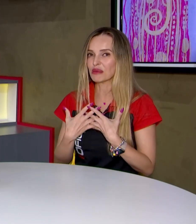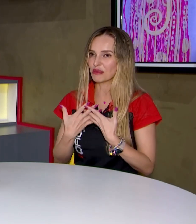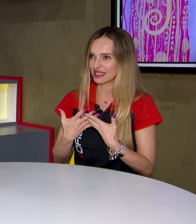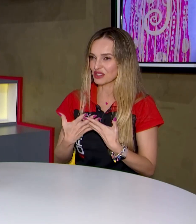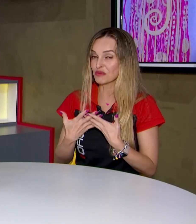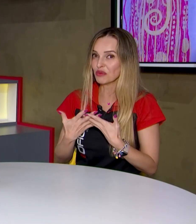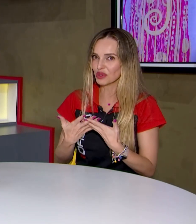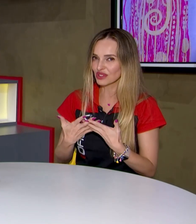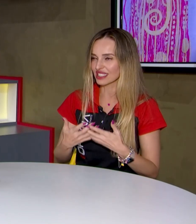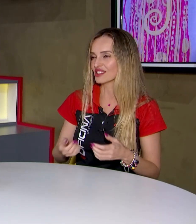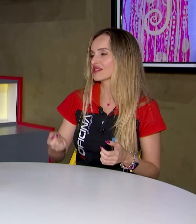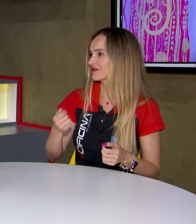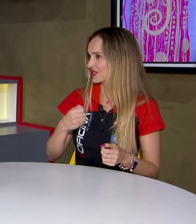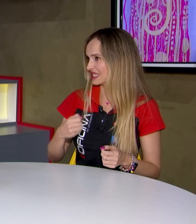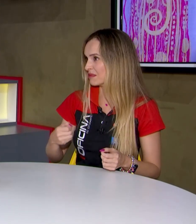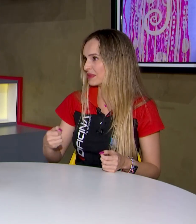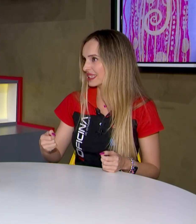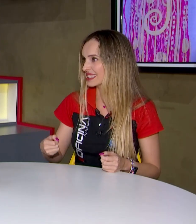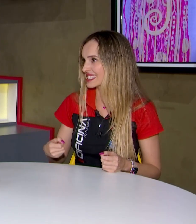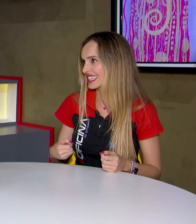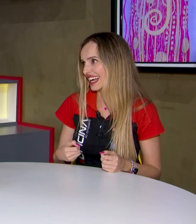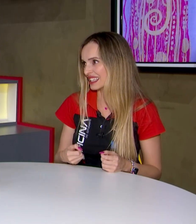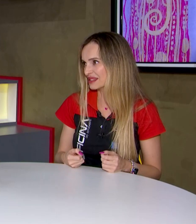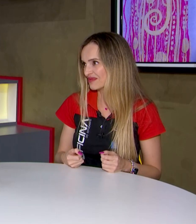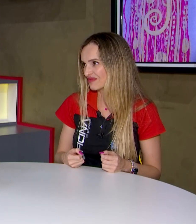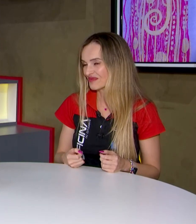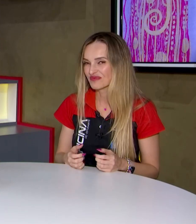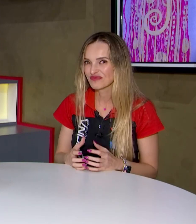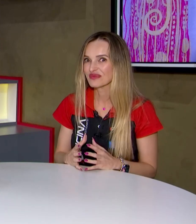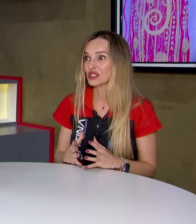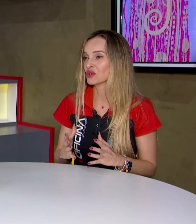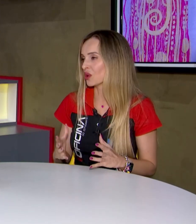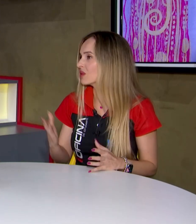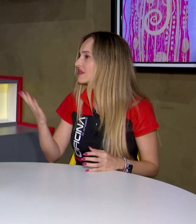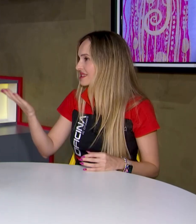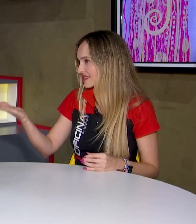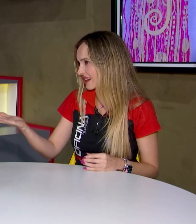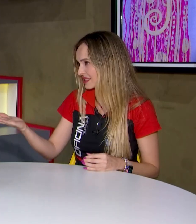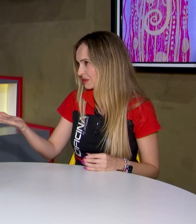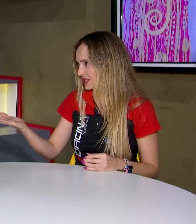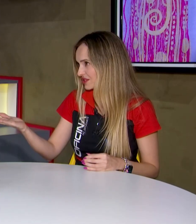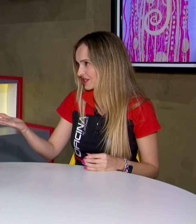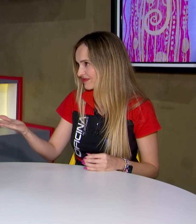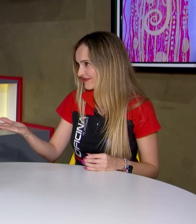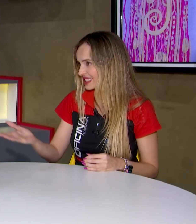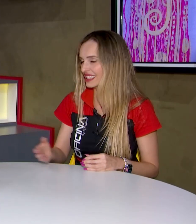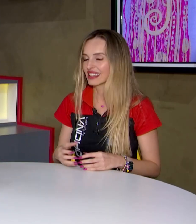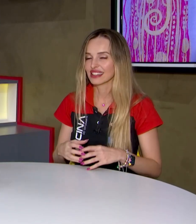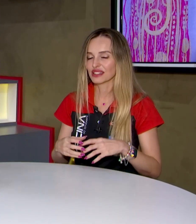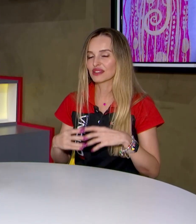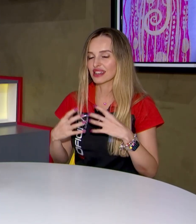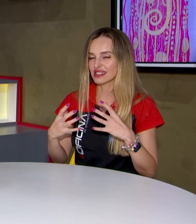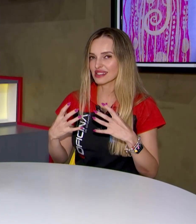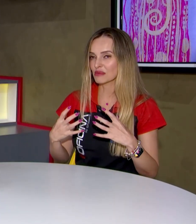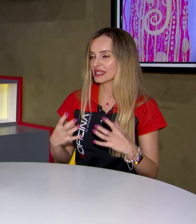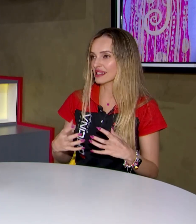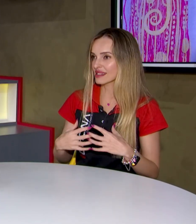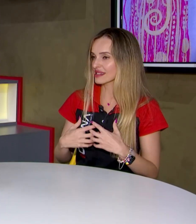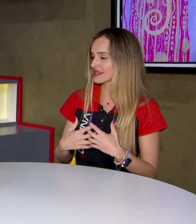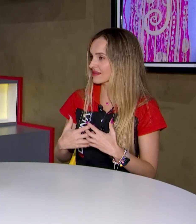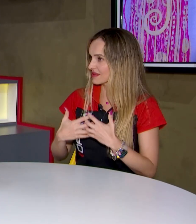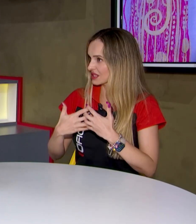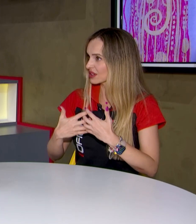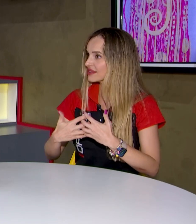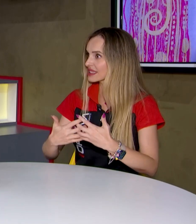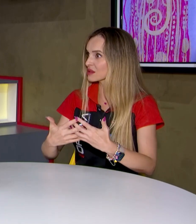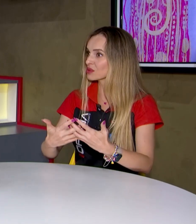Eu considero uma habilidade muito grande, você saber desenhar. O dom, né? O dom, exatamente, né? Então, essas